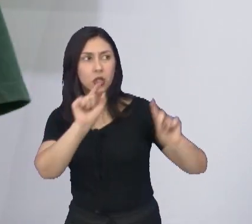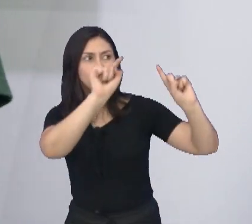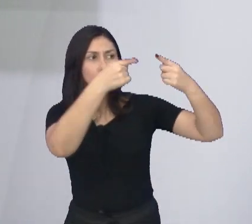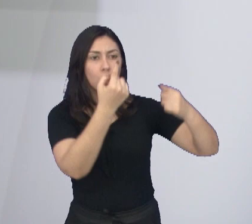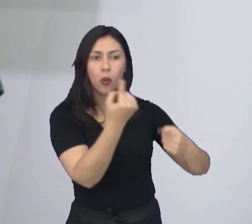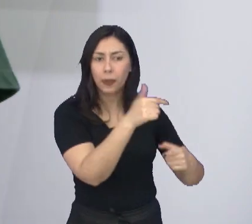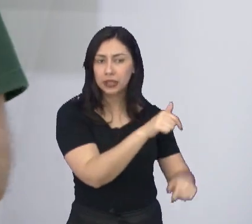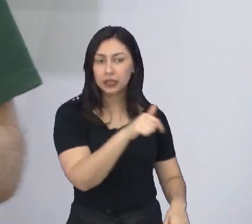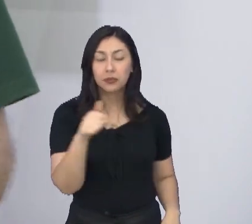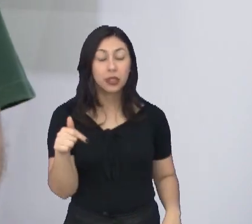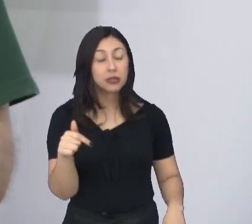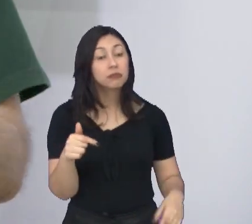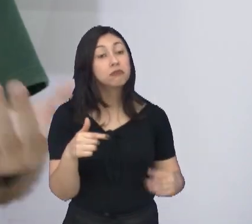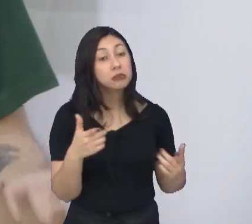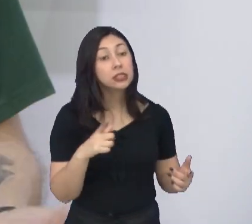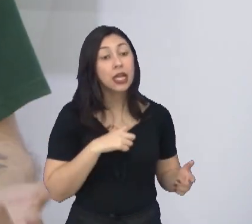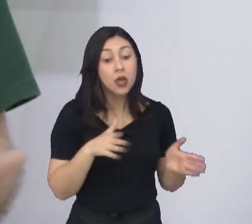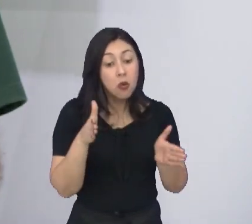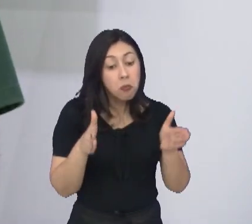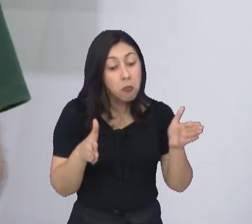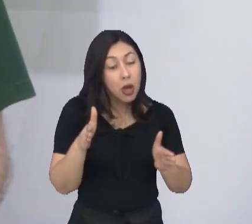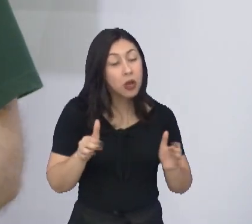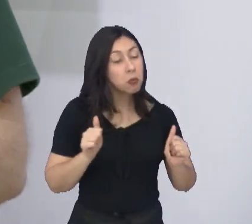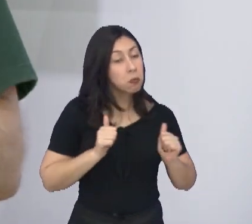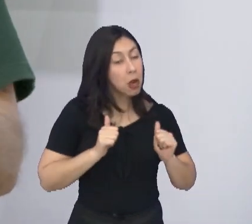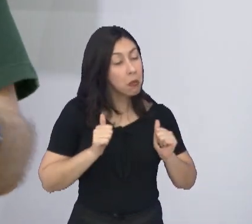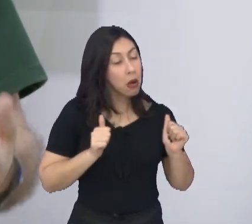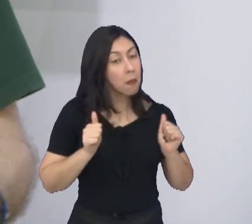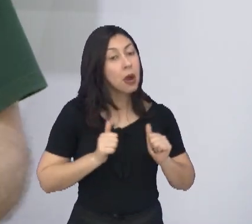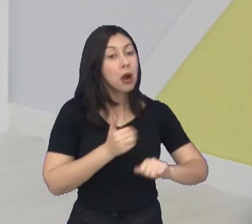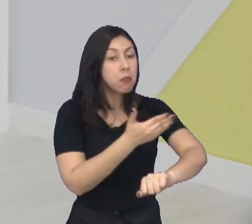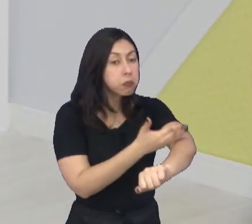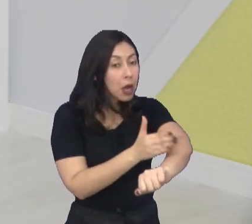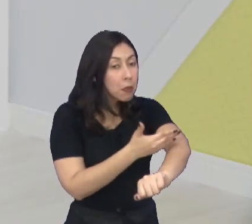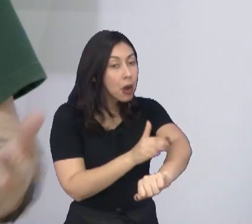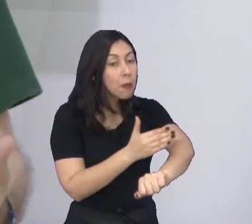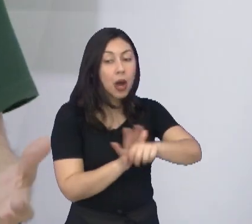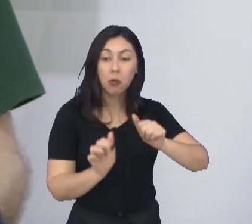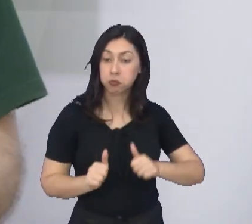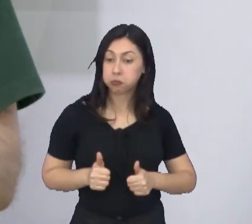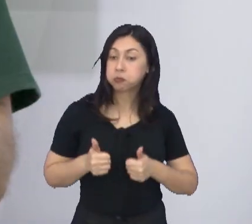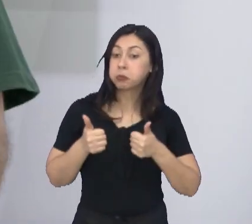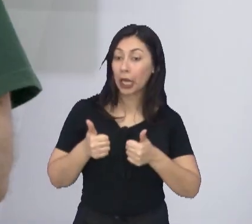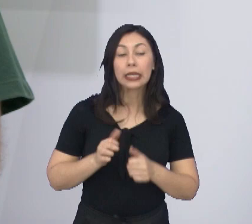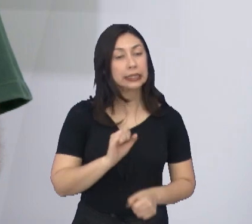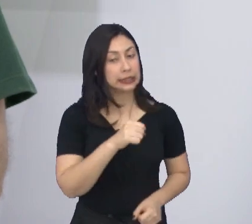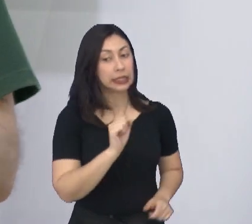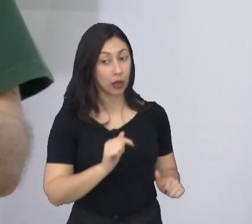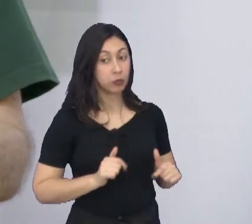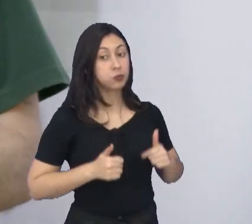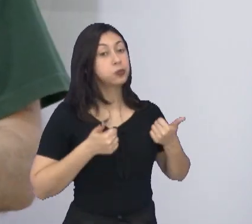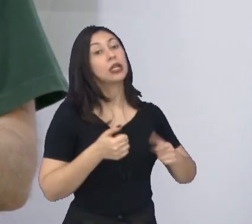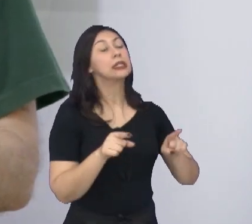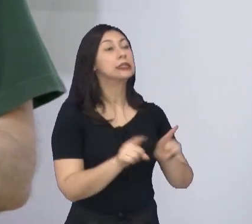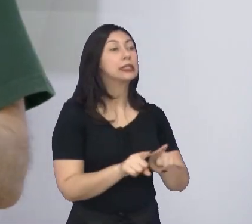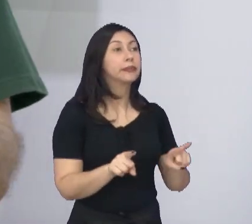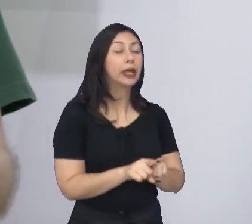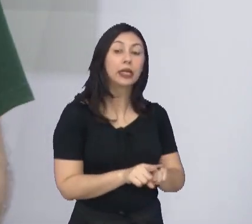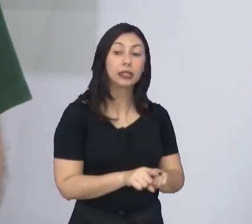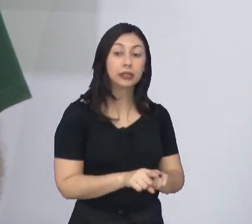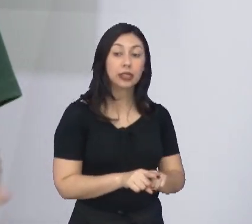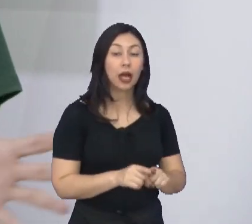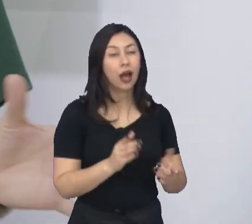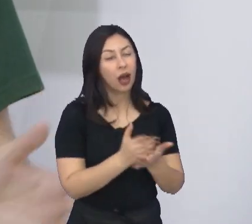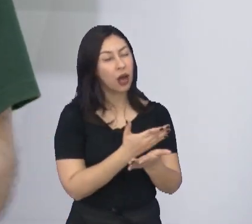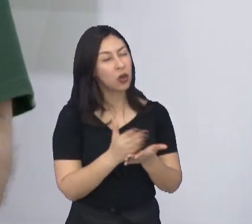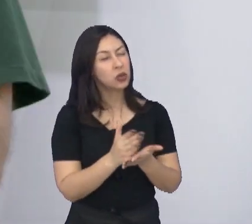quarto domingo, então você tem um tempo maior para preparar. Recuperar, né? Recuperar, tirando, lógico, os que estão